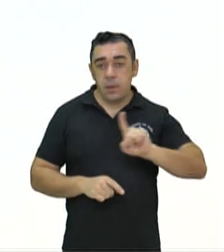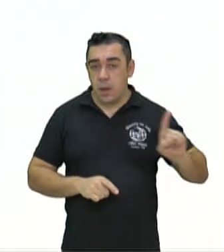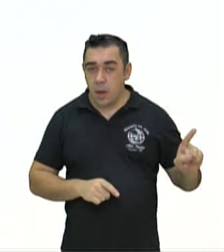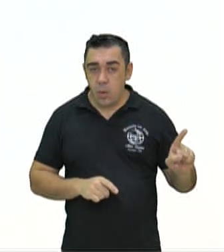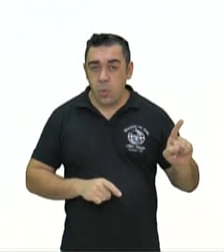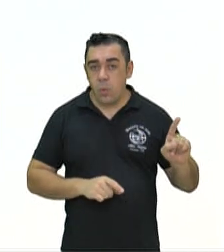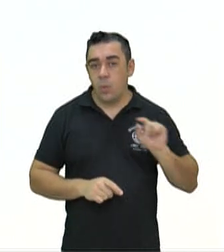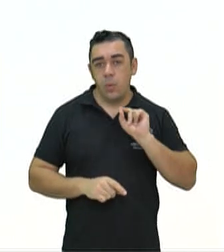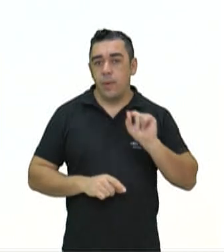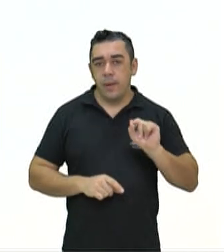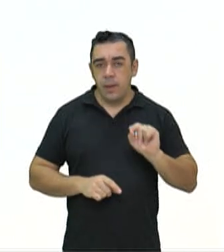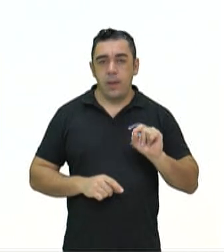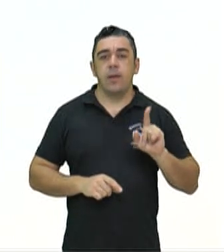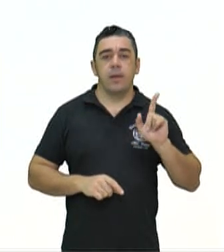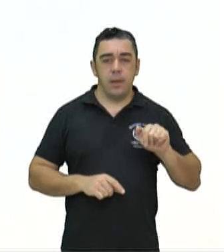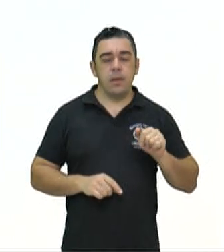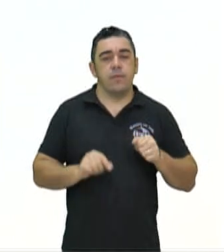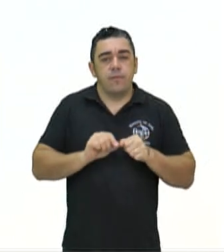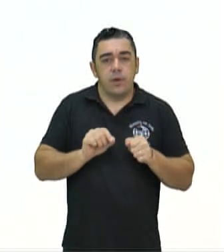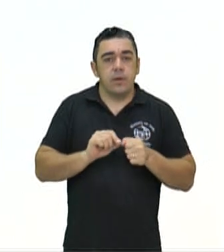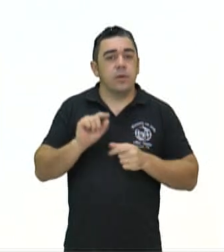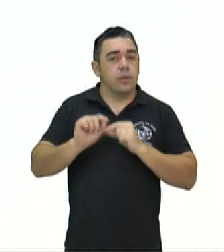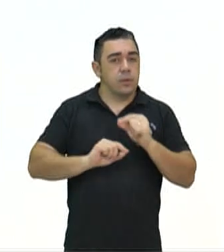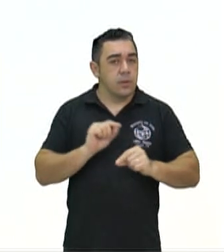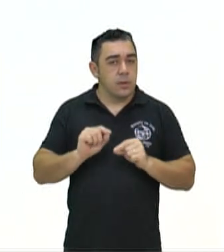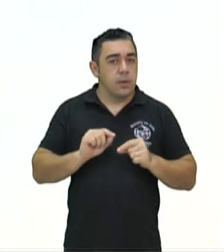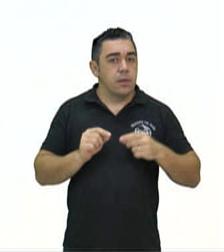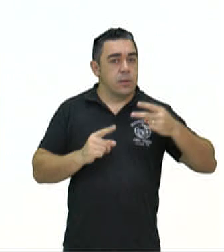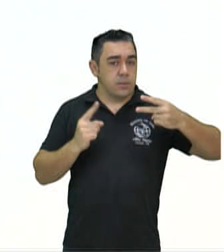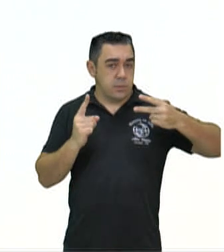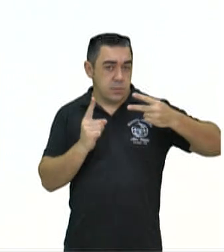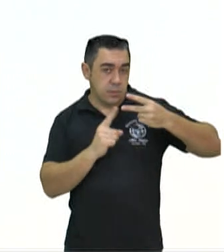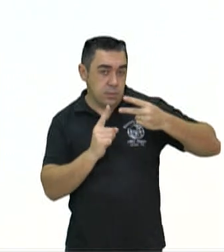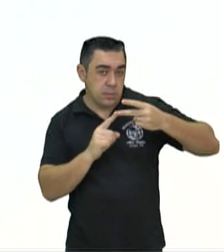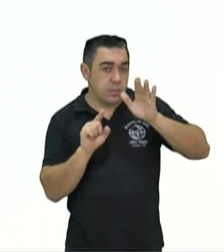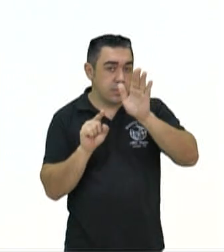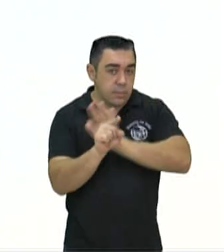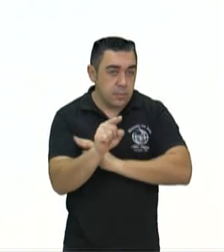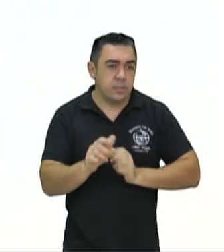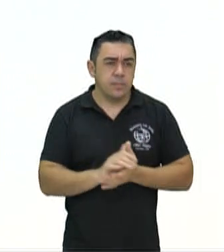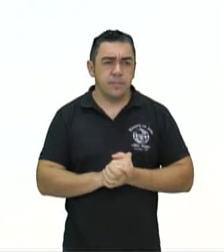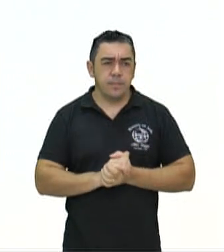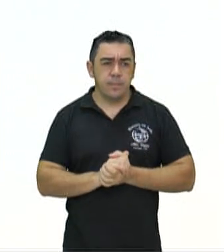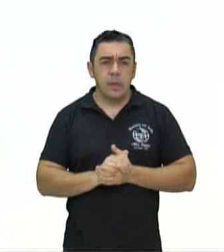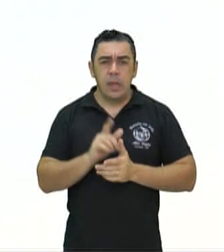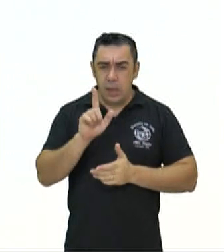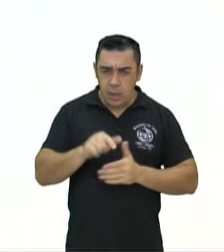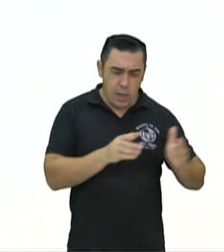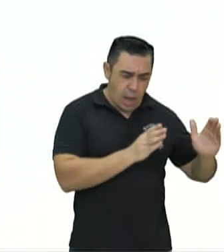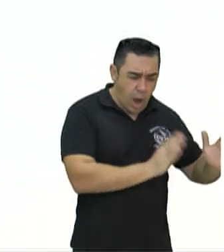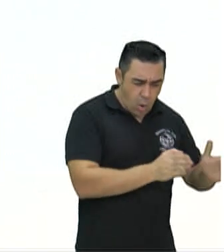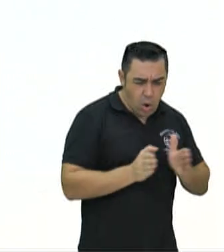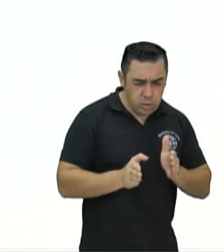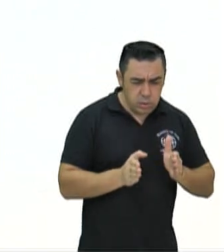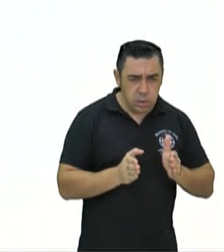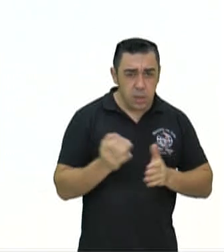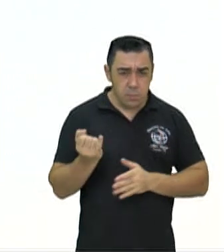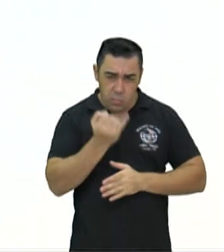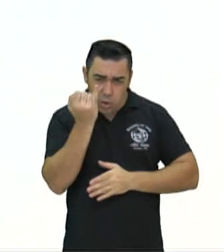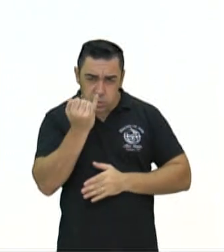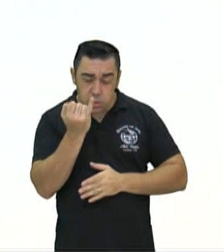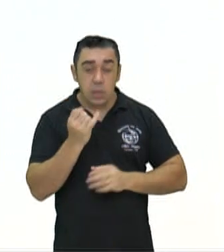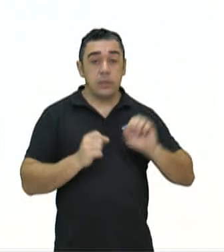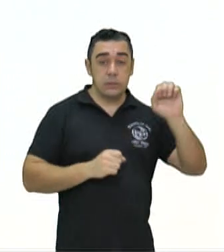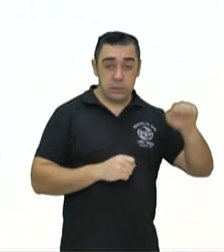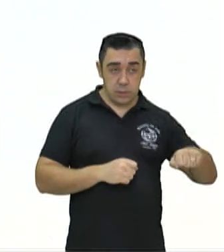não, a gente vai fazer uma segunda pergunta. A ordem importa? Se sim,